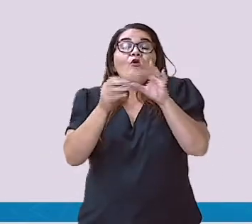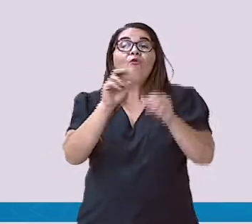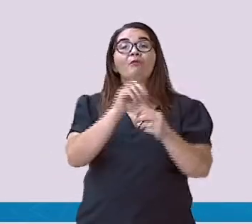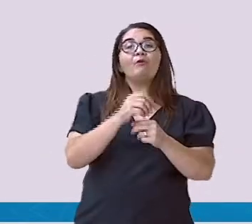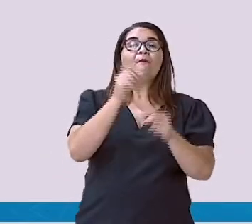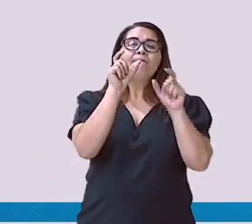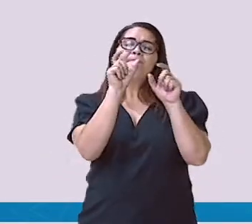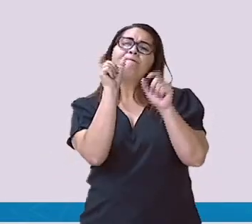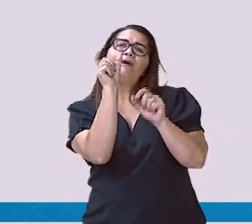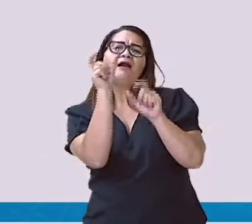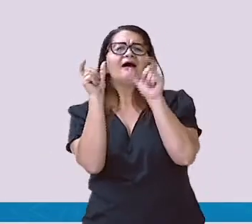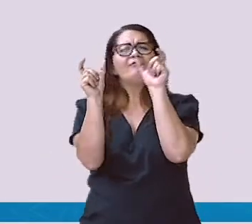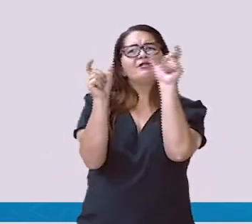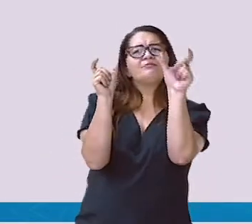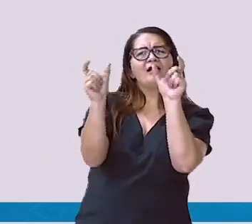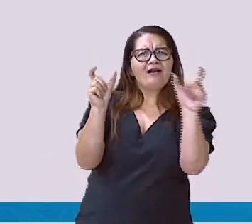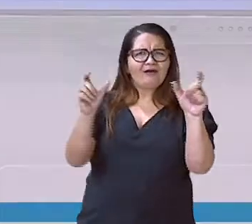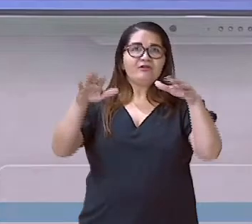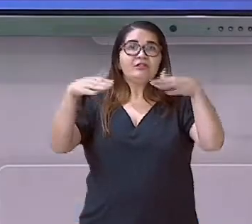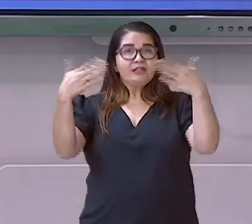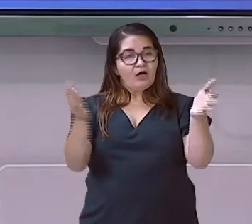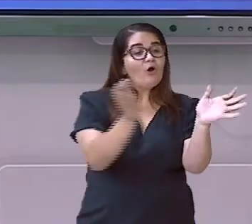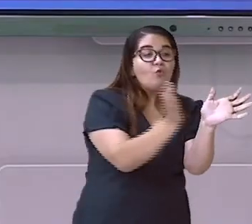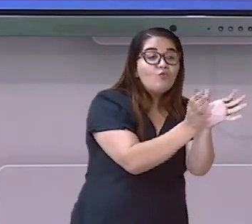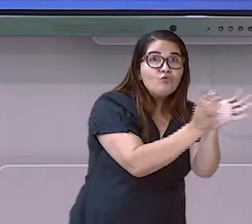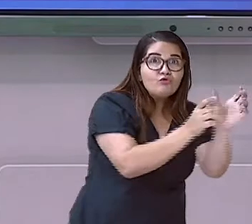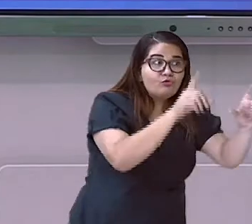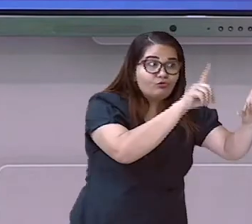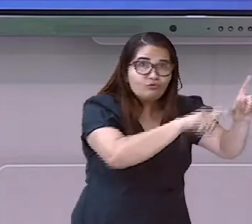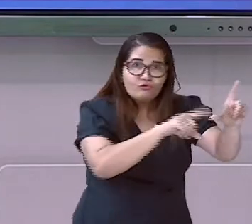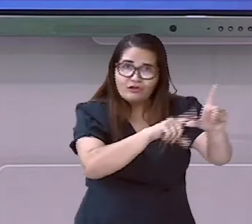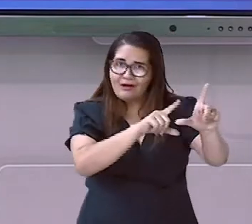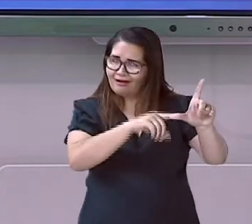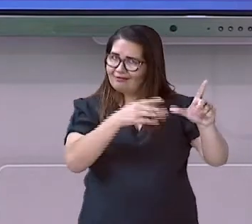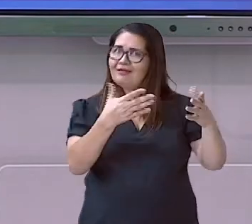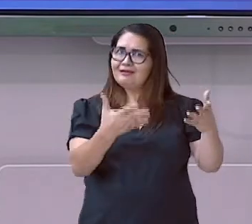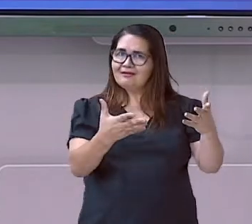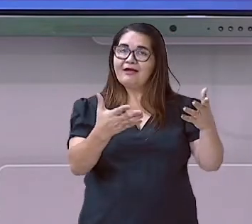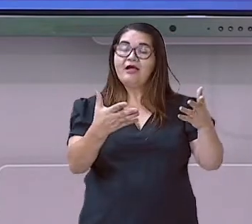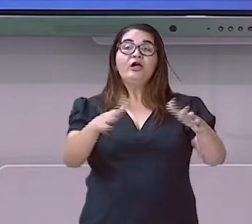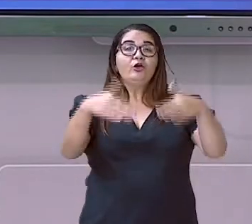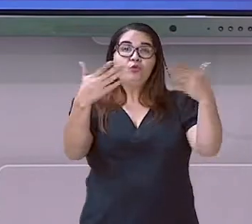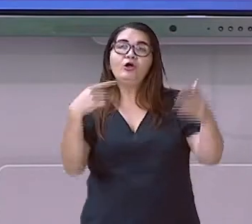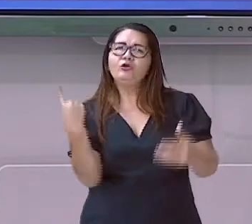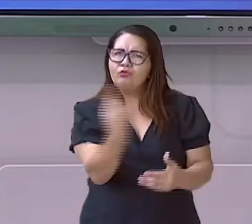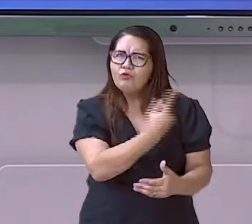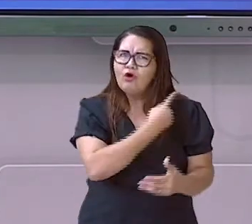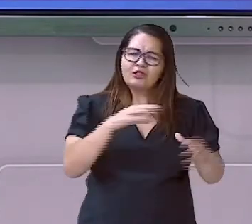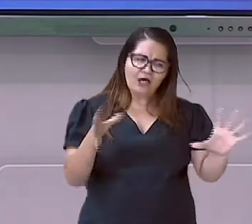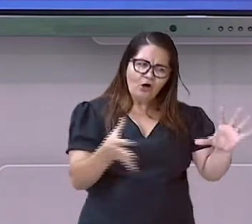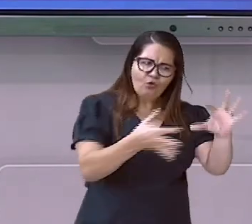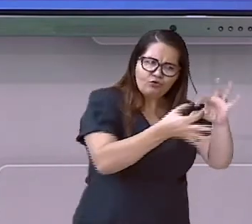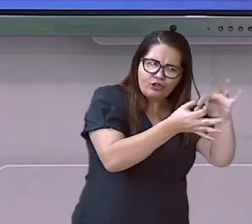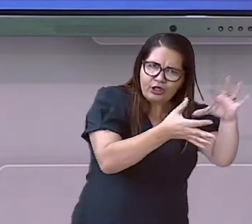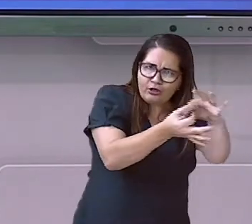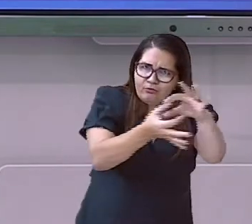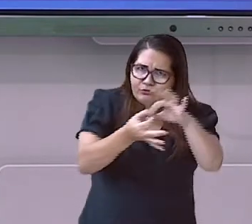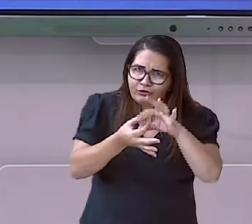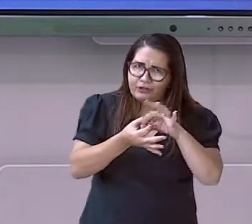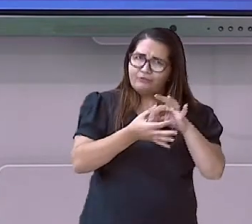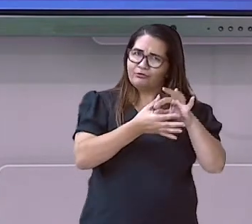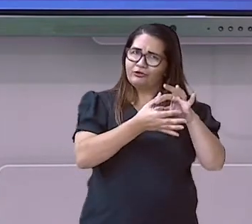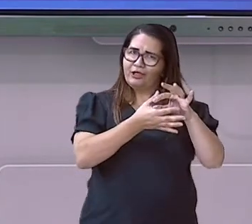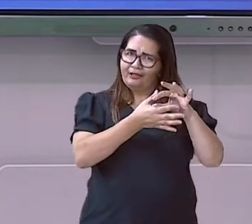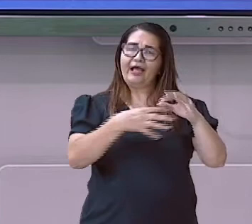alfabeto nada mais é do que um conjunto de letras que, quando nós juntamos, com um